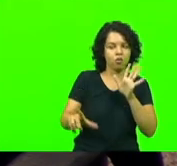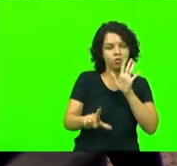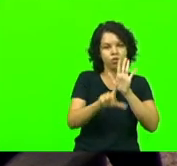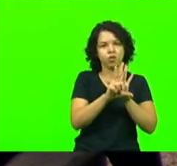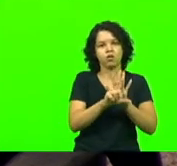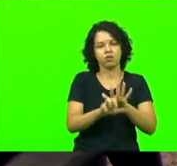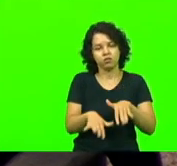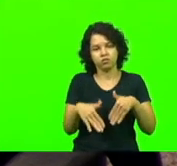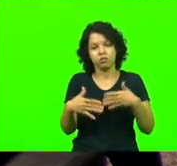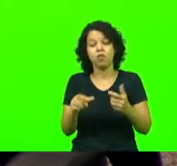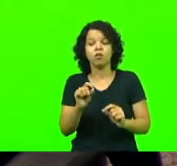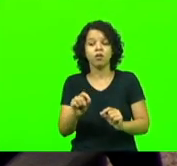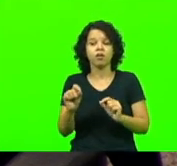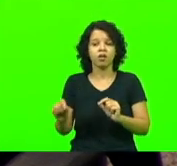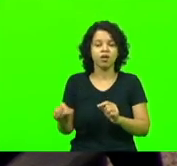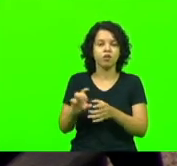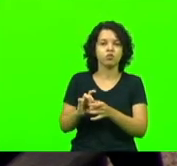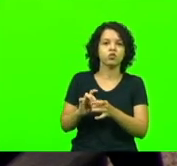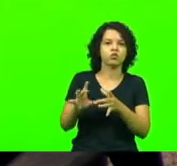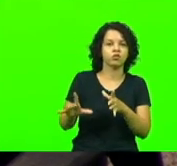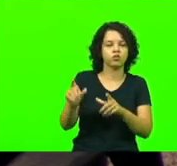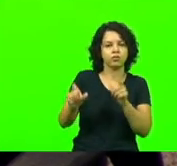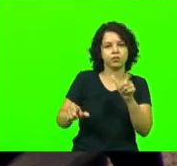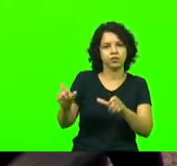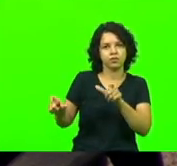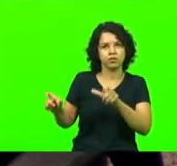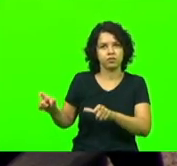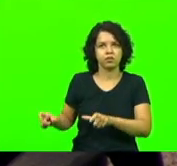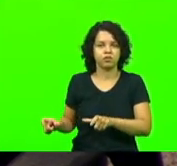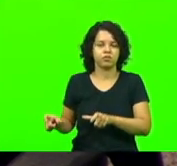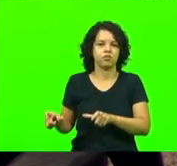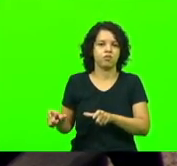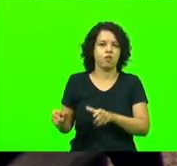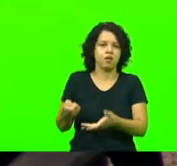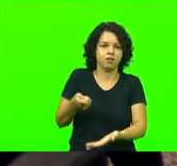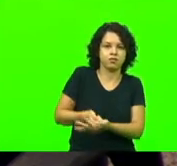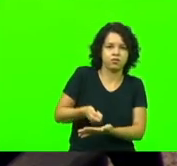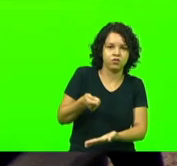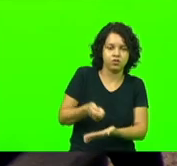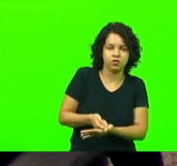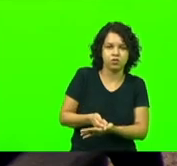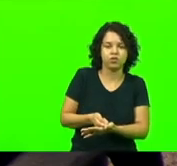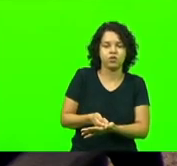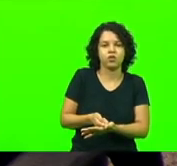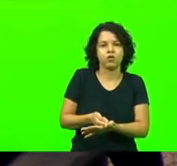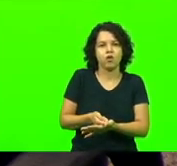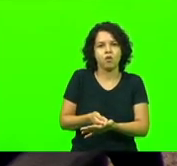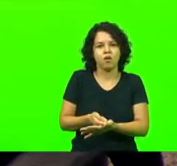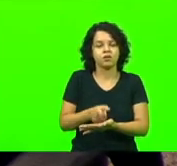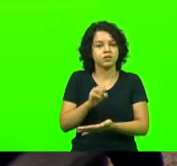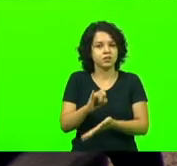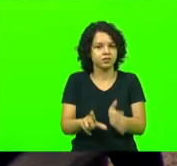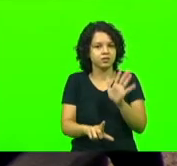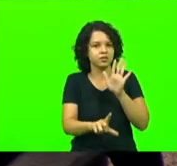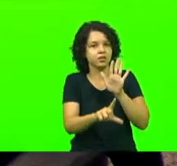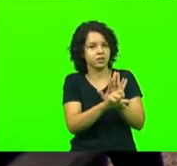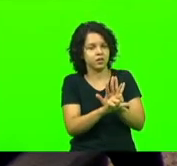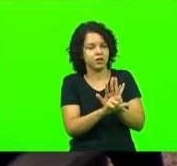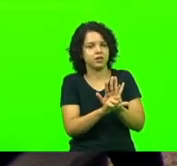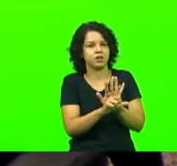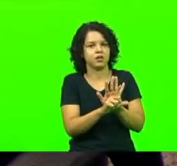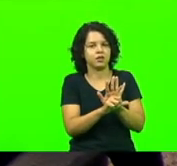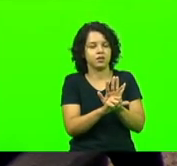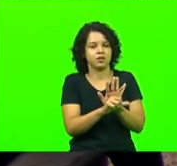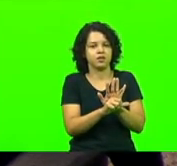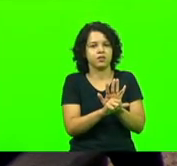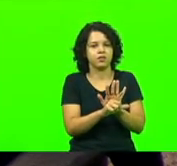que autorizou as pessoas a exigir esse passaporte sanitário, se não existe lei que dê guarida para